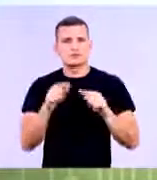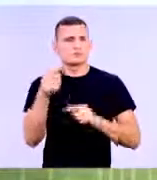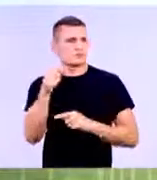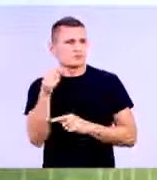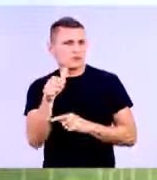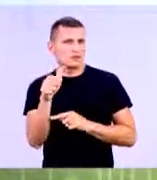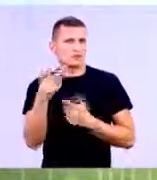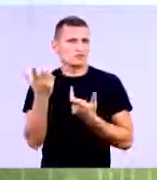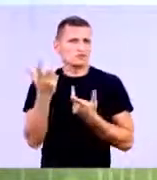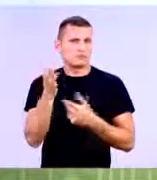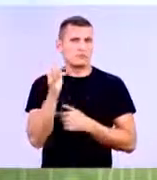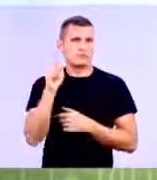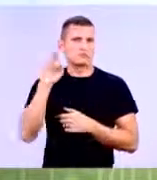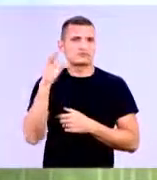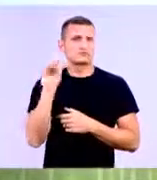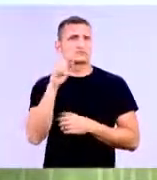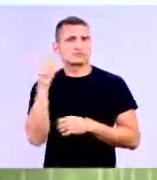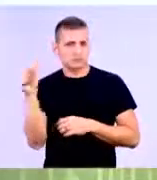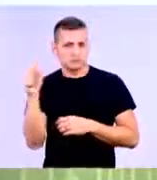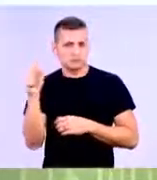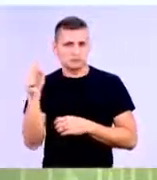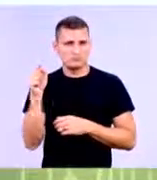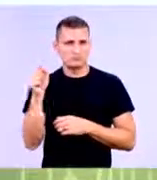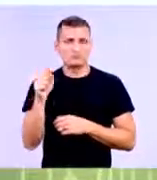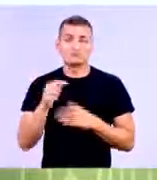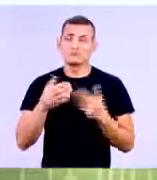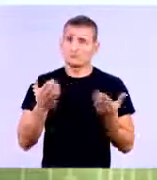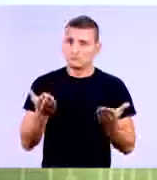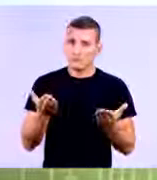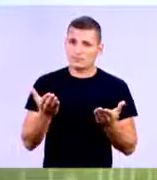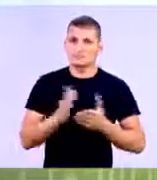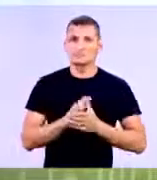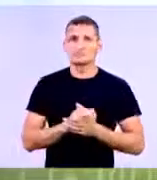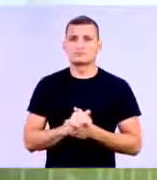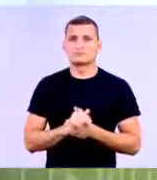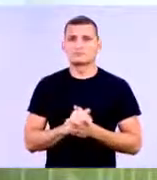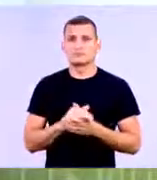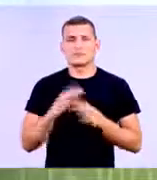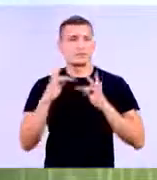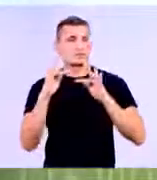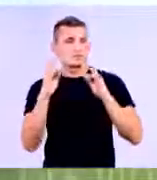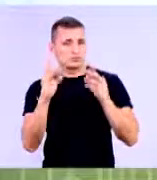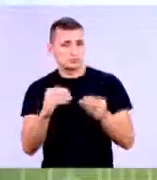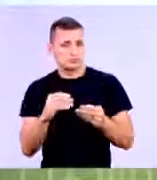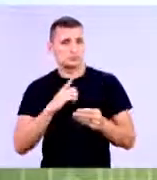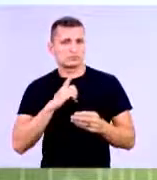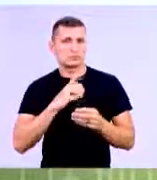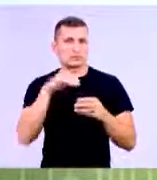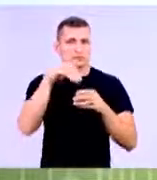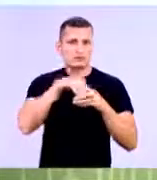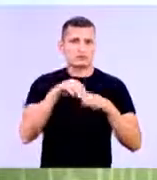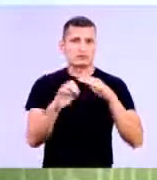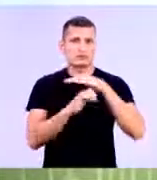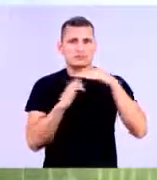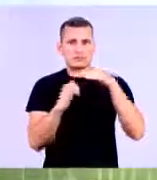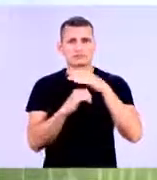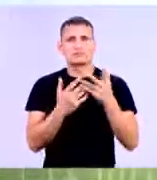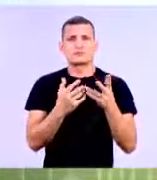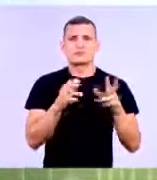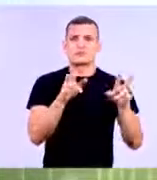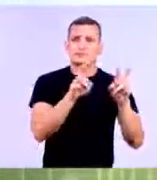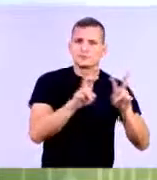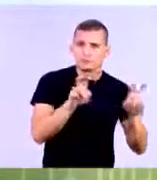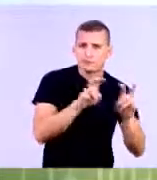função? Né? Então, veja bem, tudo que existe numa empresa, até mesmo um